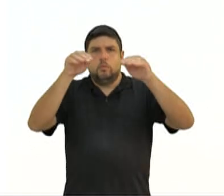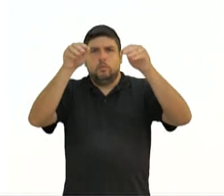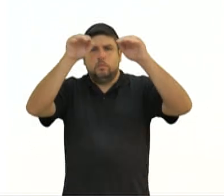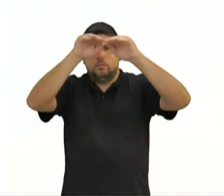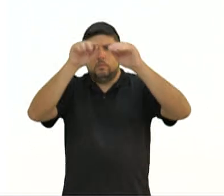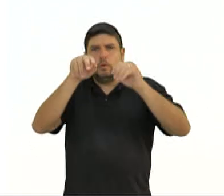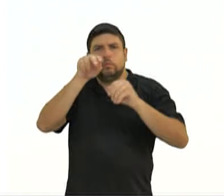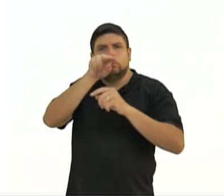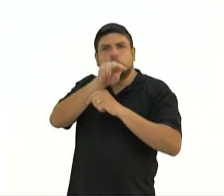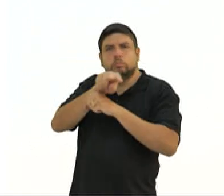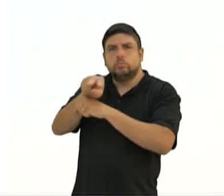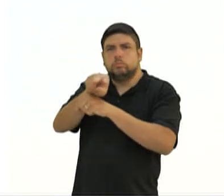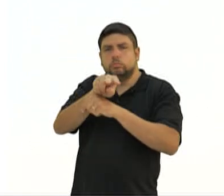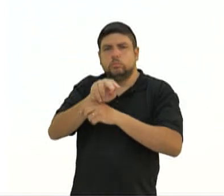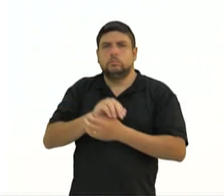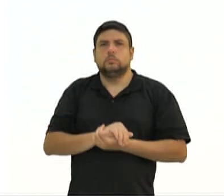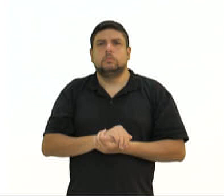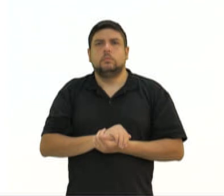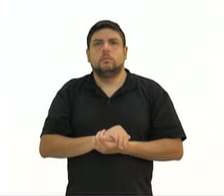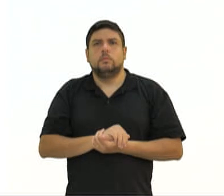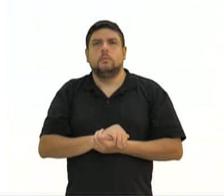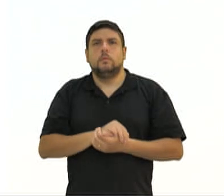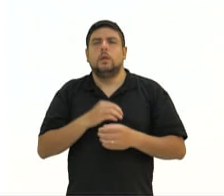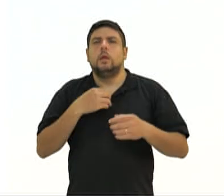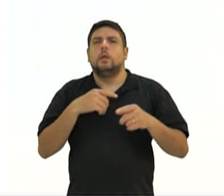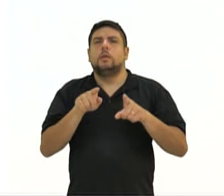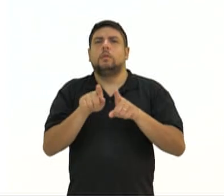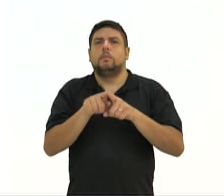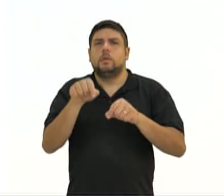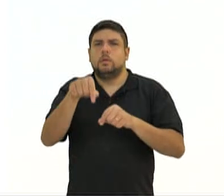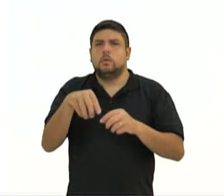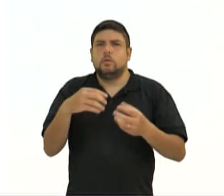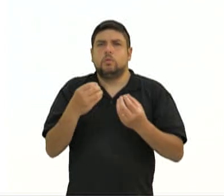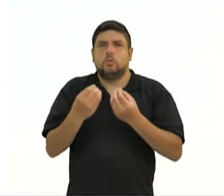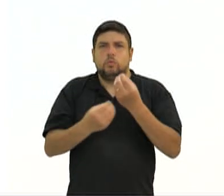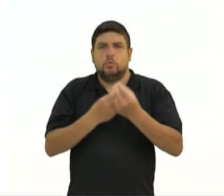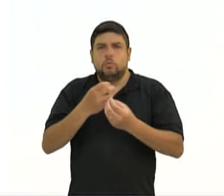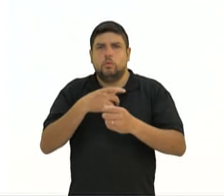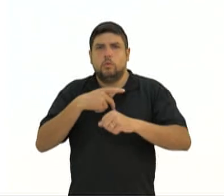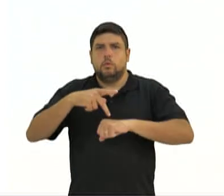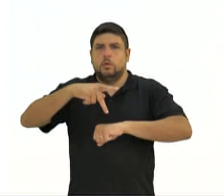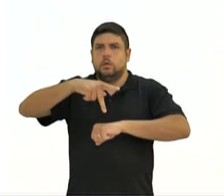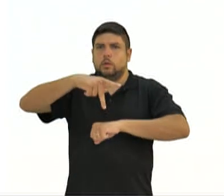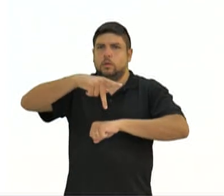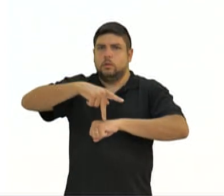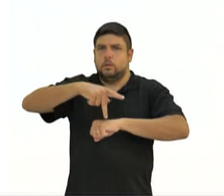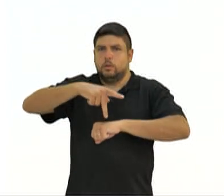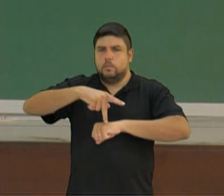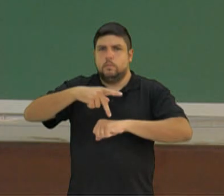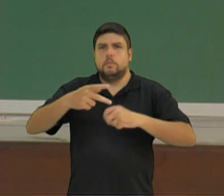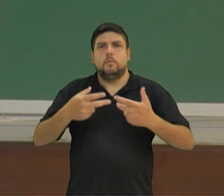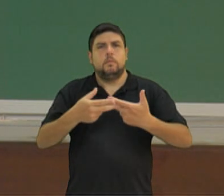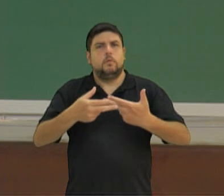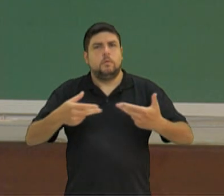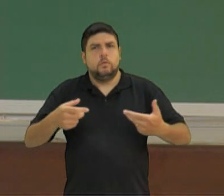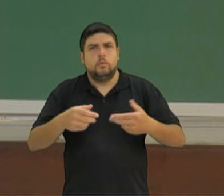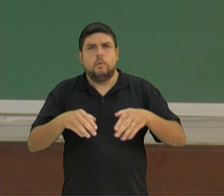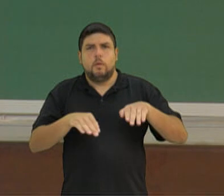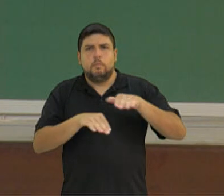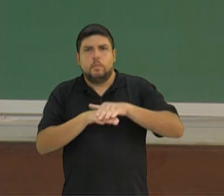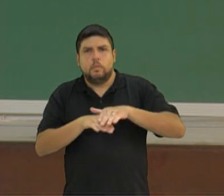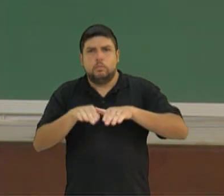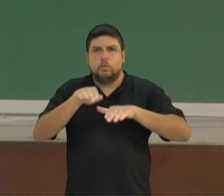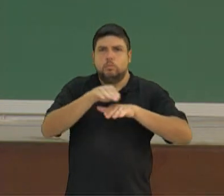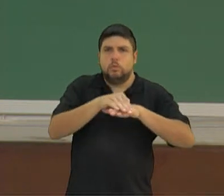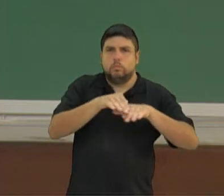astronômicos. São feitos nessas pedras colocadas umas